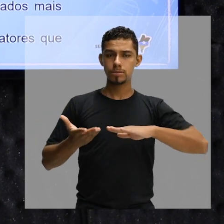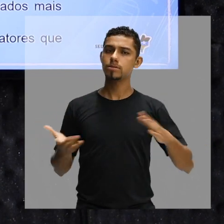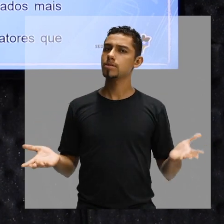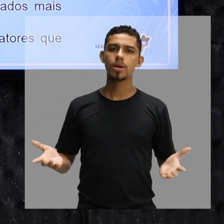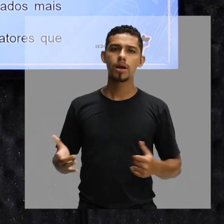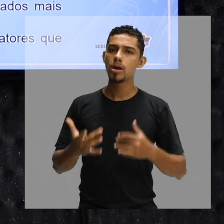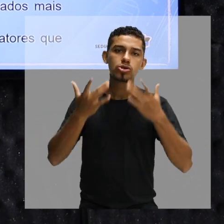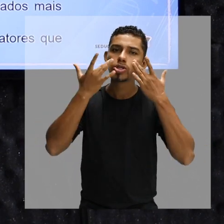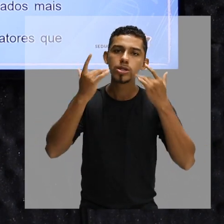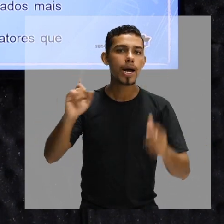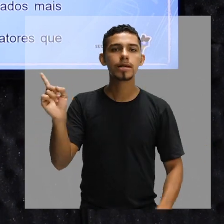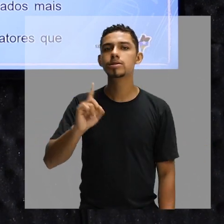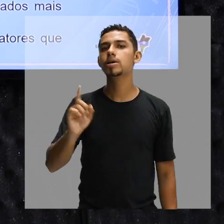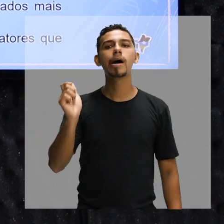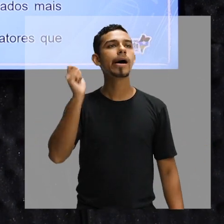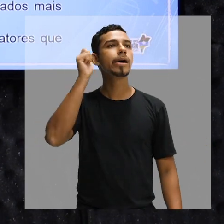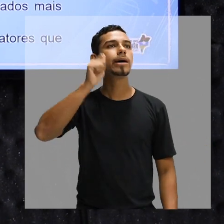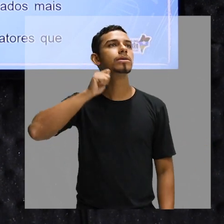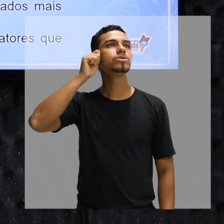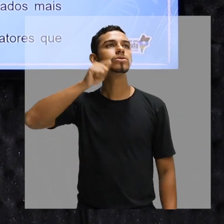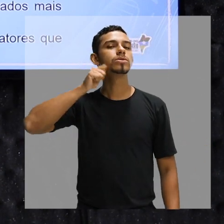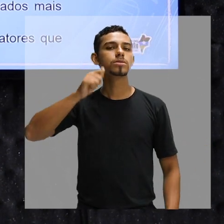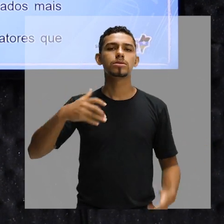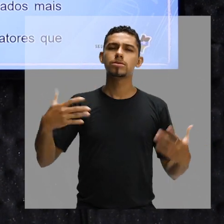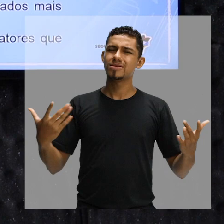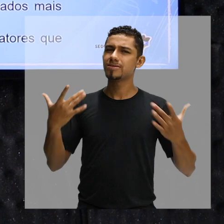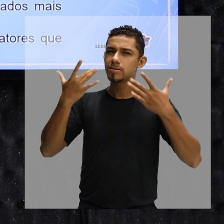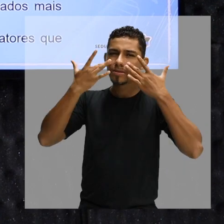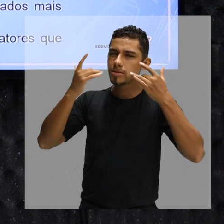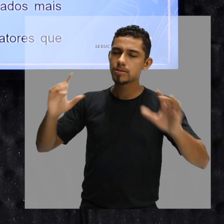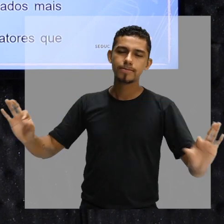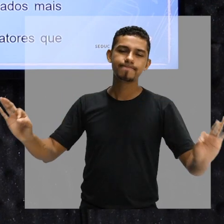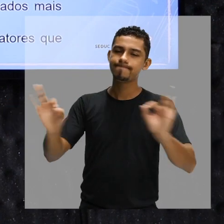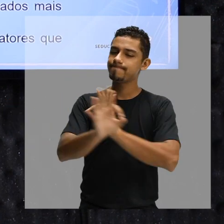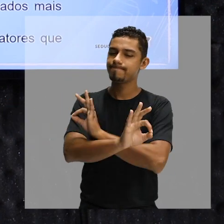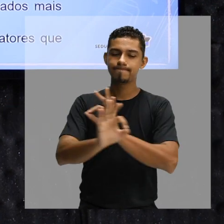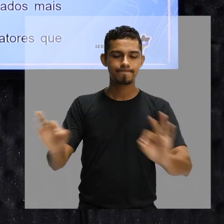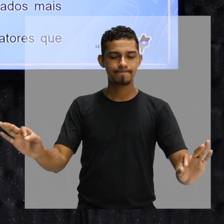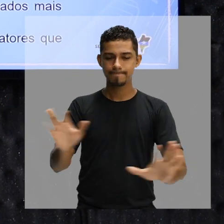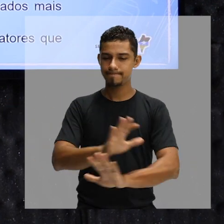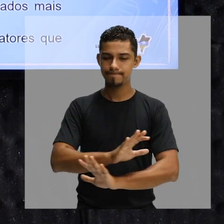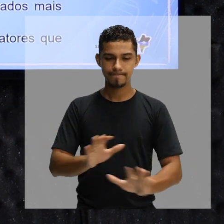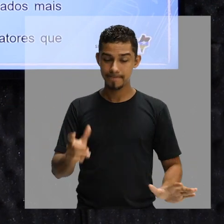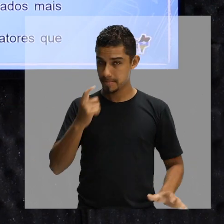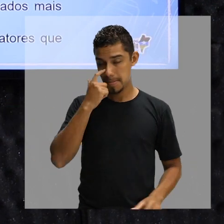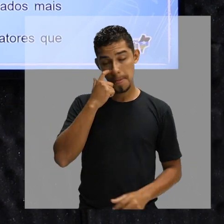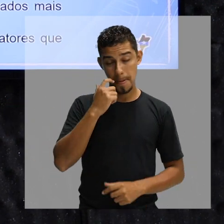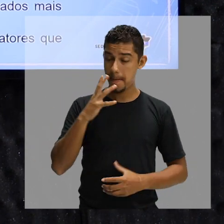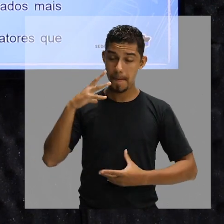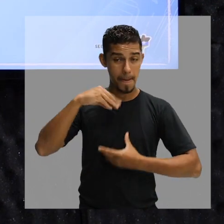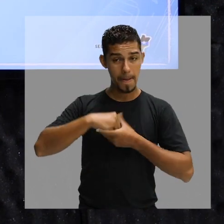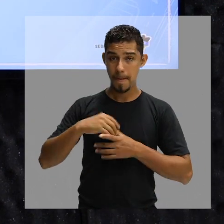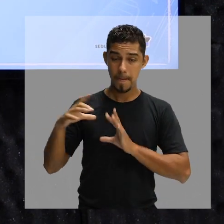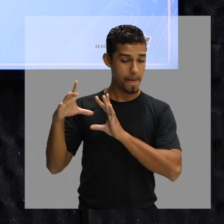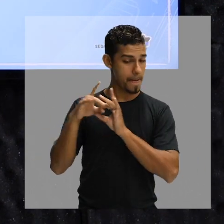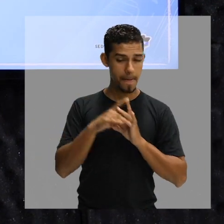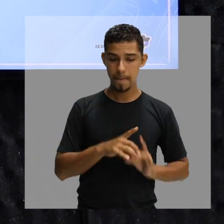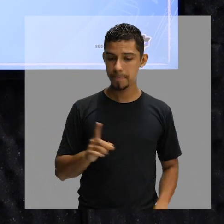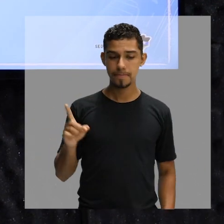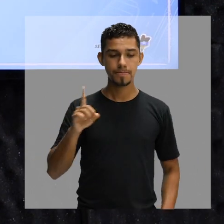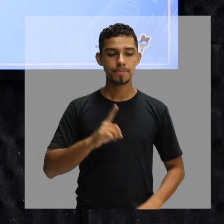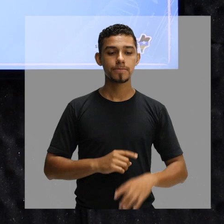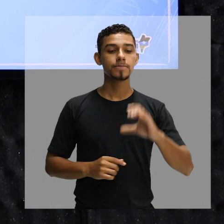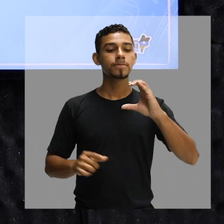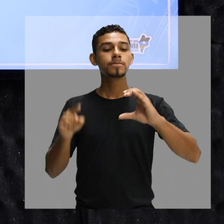atores necessariamente, não se refere necessariamente a isso, a essa questão, tá? Não está dentro do contexto.